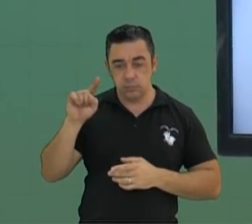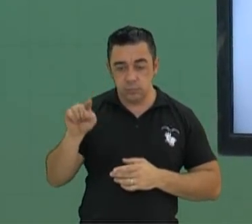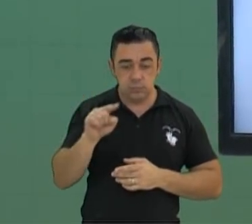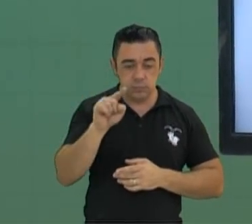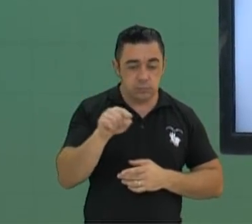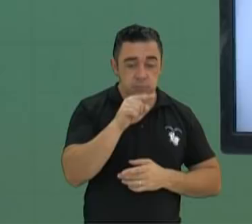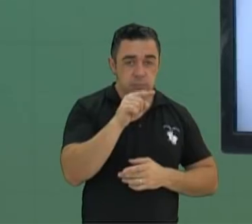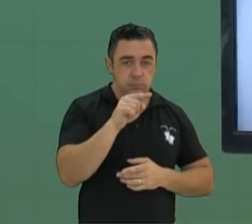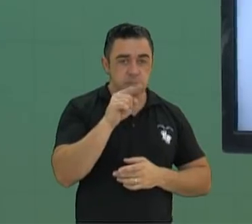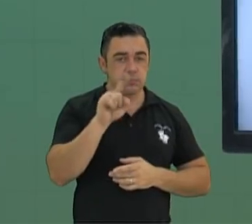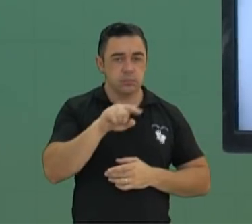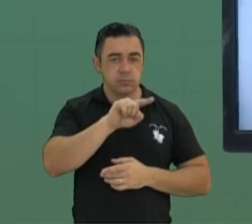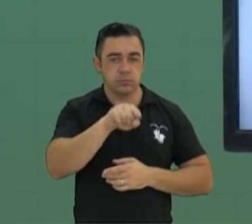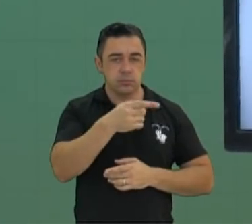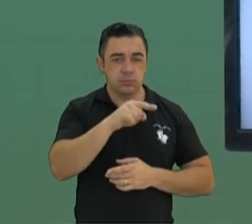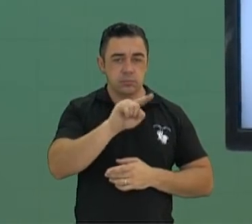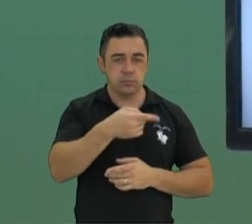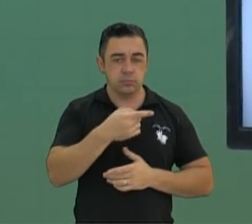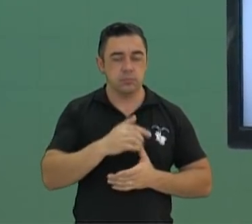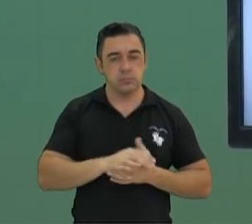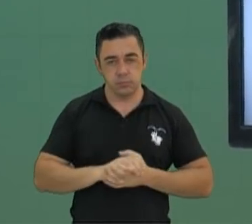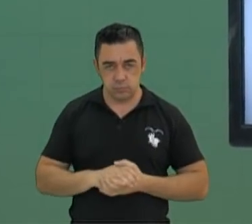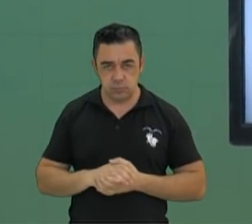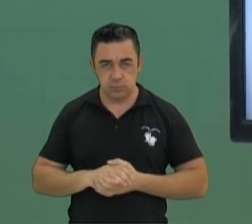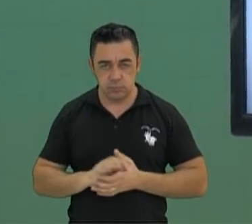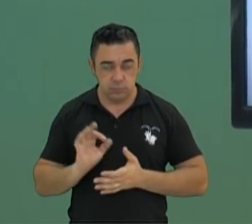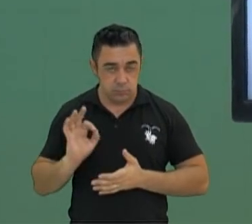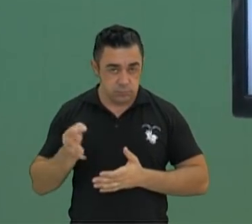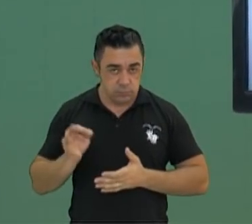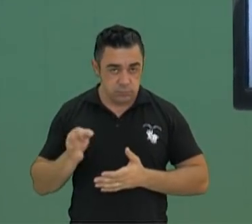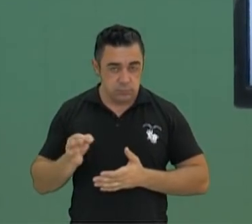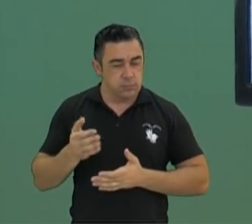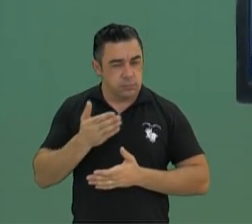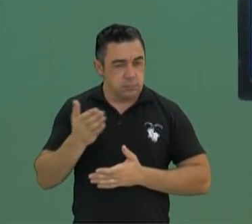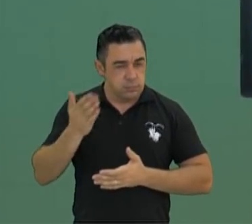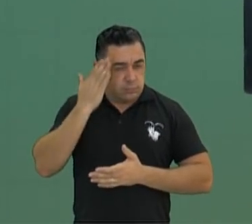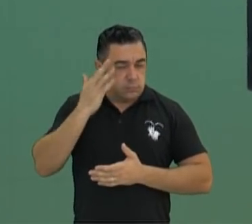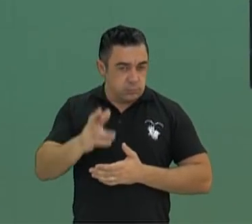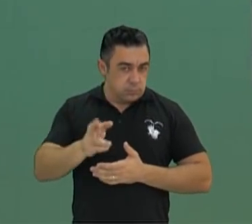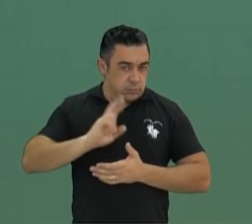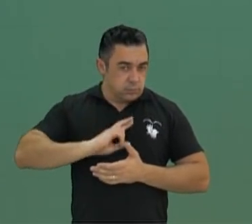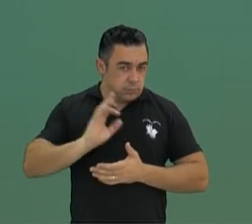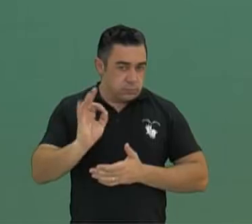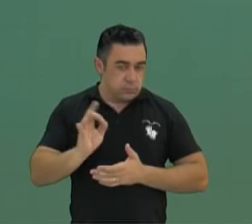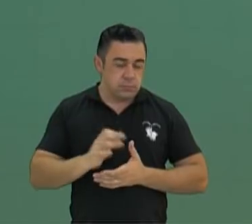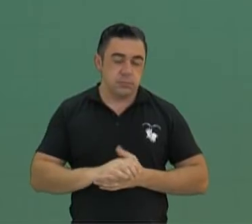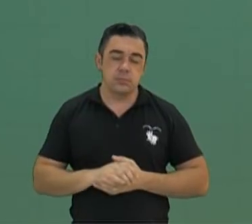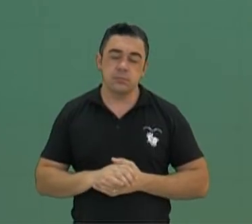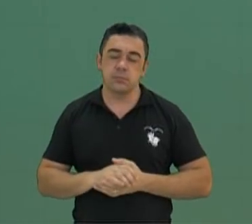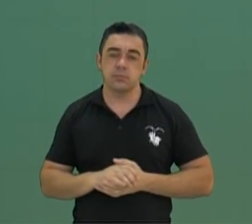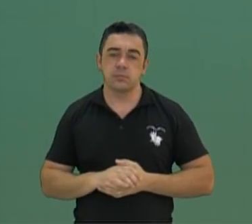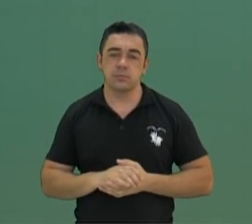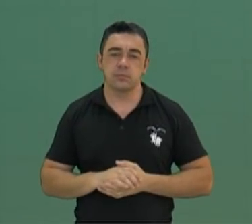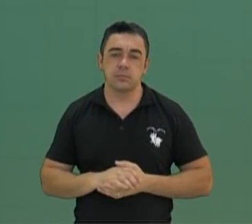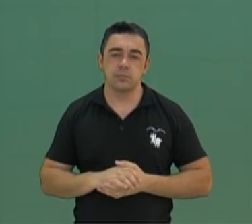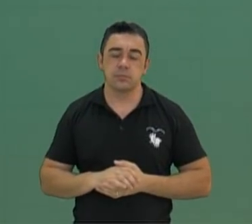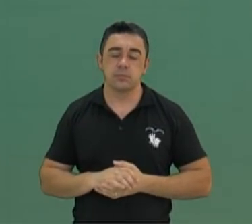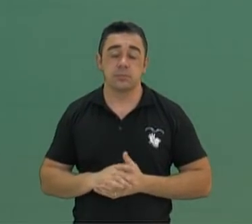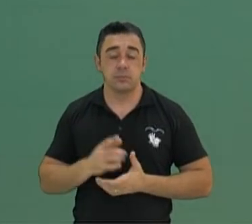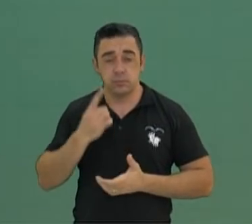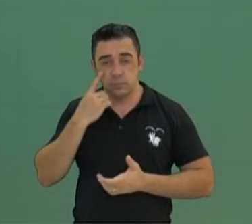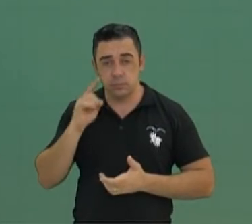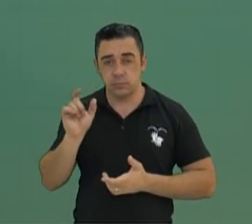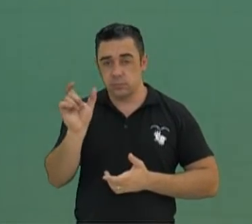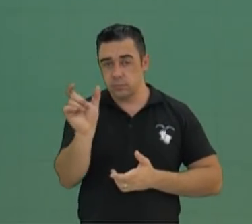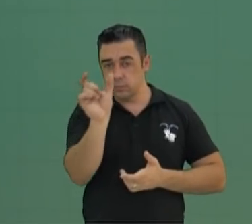Falta quem? Quem? A vírgula. Eu sei que você me respondeu aí em casa, né? Falta a vírgula. O que a gente tem que